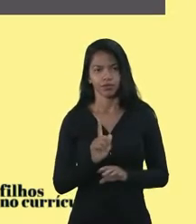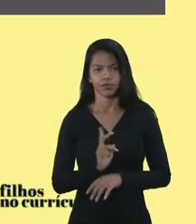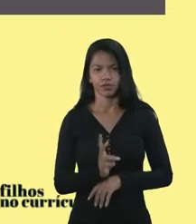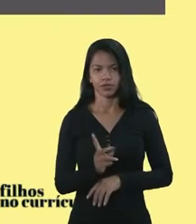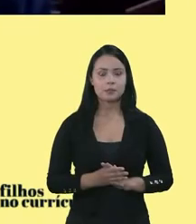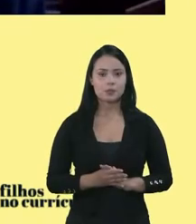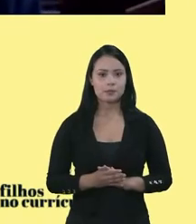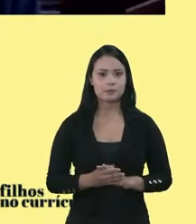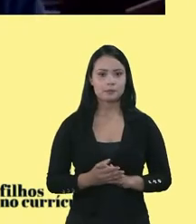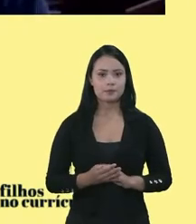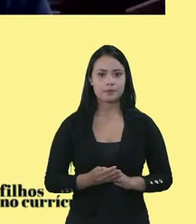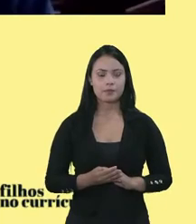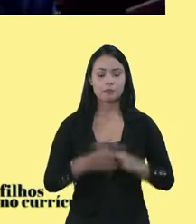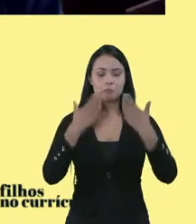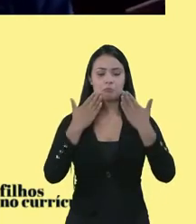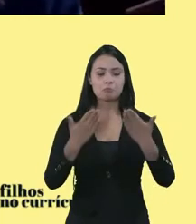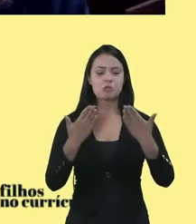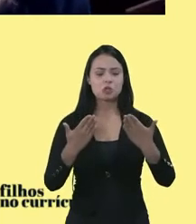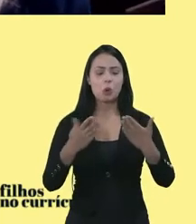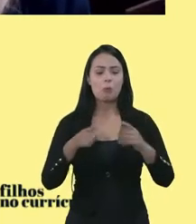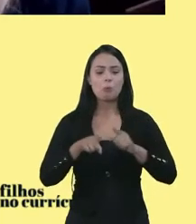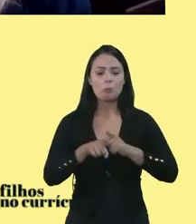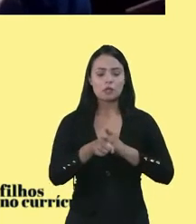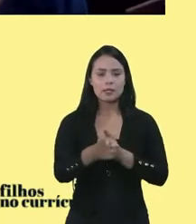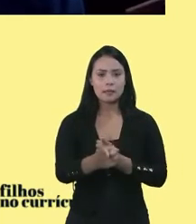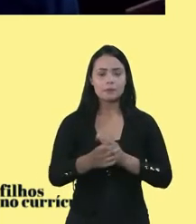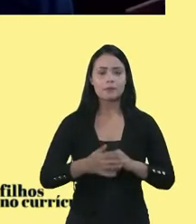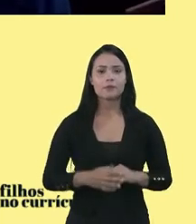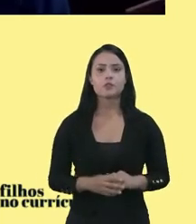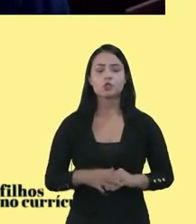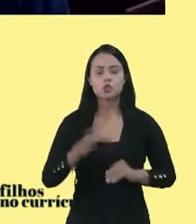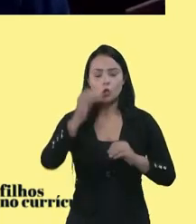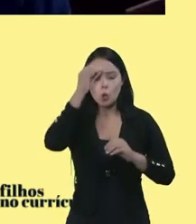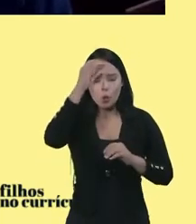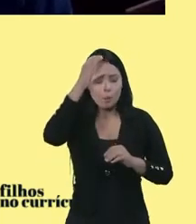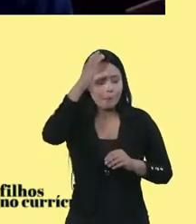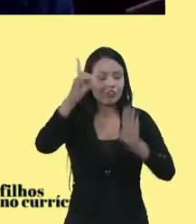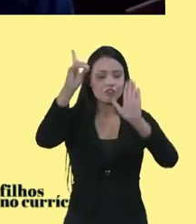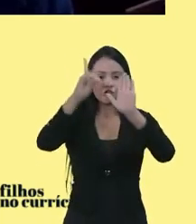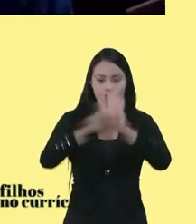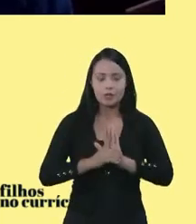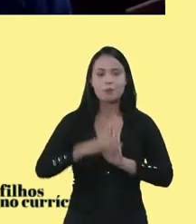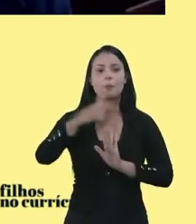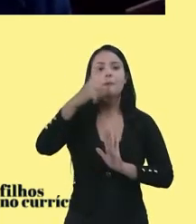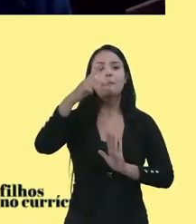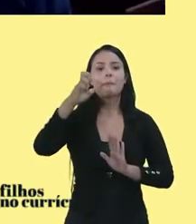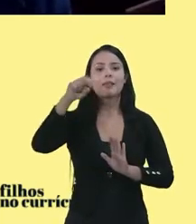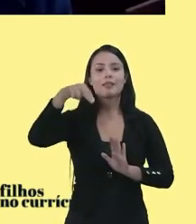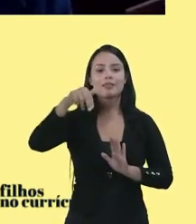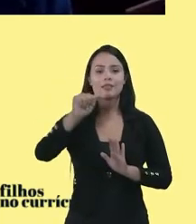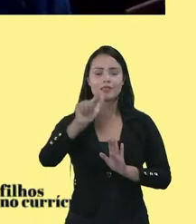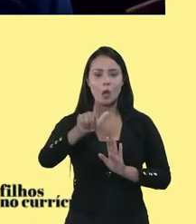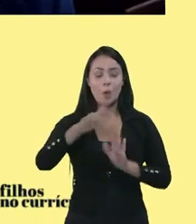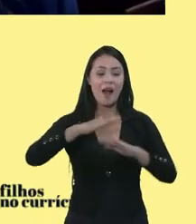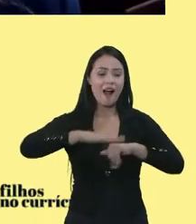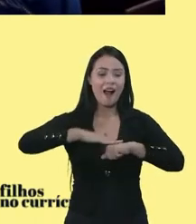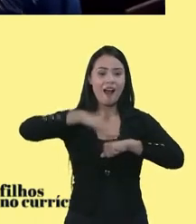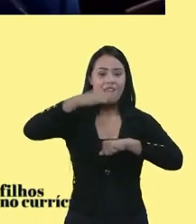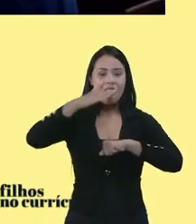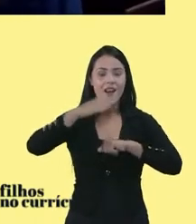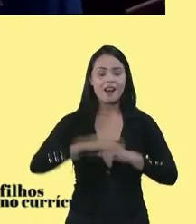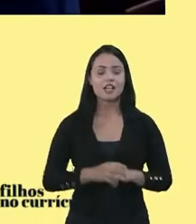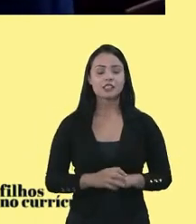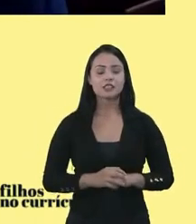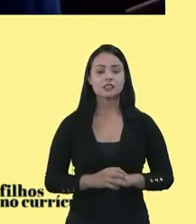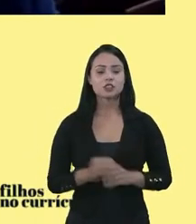judiciário. A ministra Suzete Magalhães, do Superior Tribunal de Justiça, fez um resgate histórico da luta feminina para ganhar